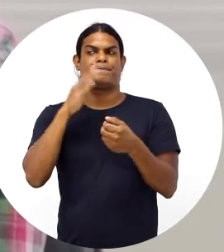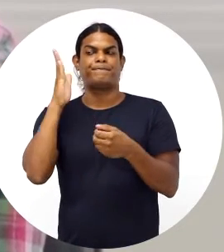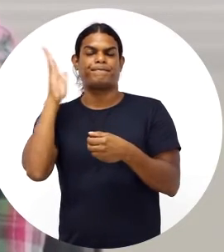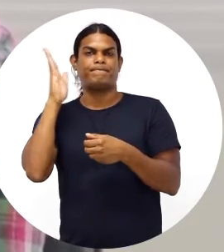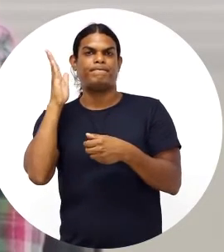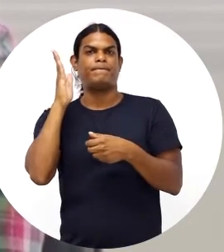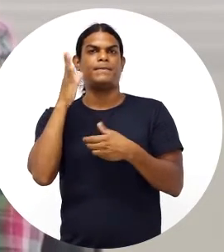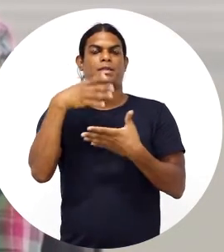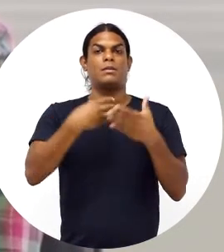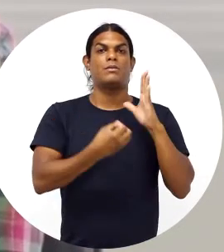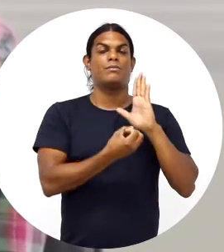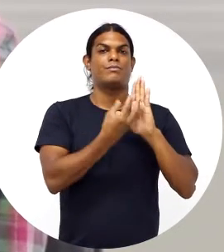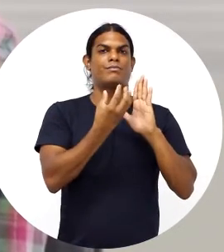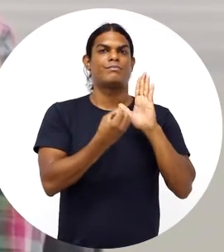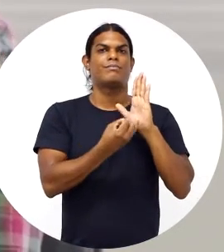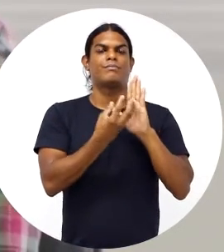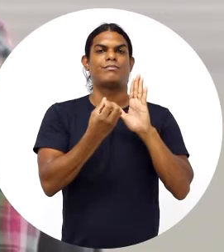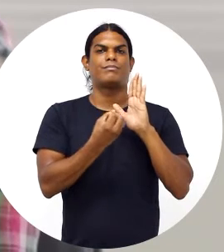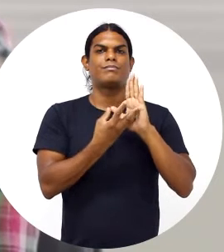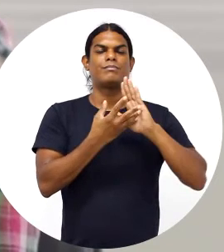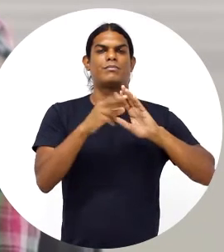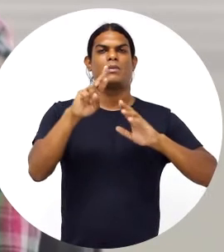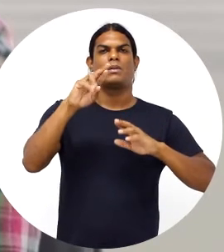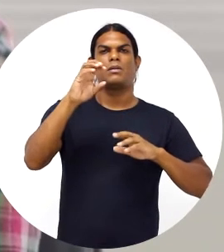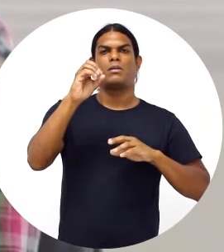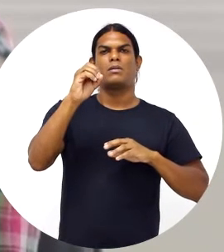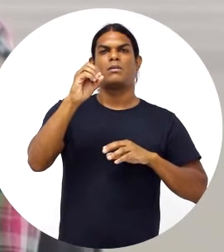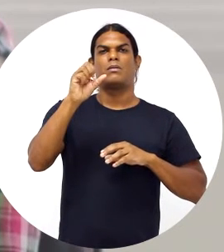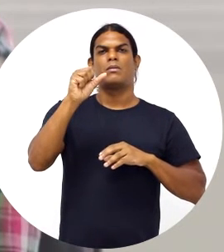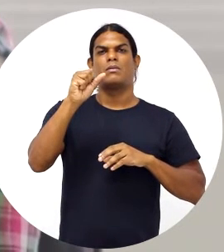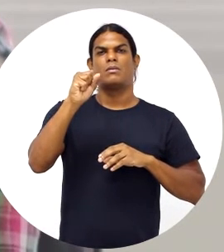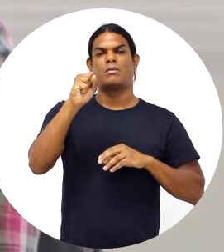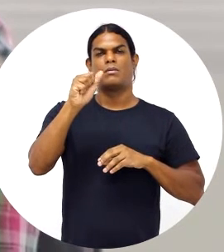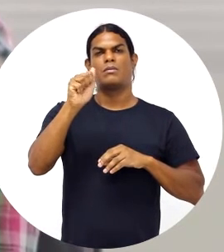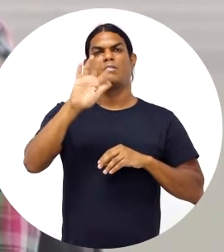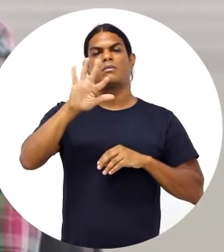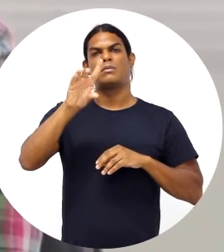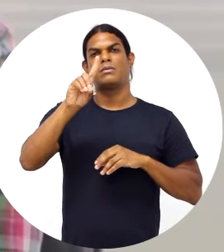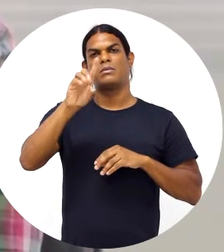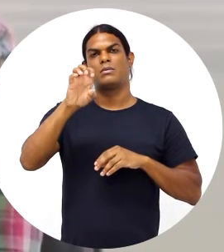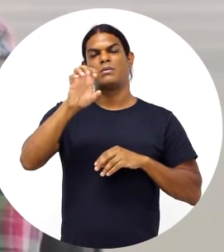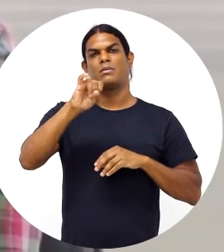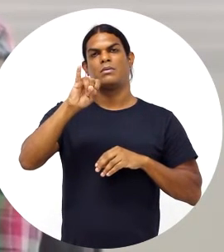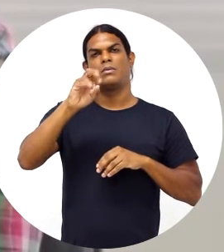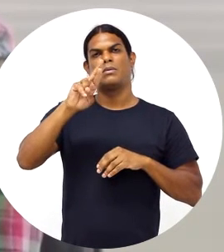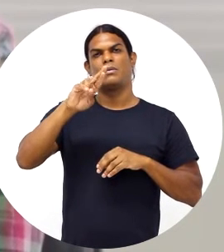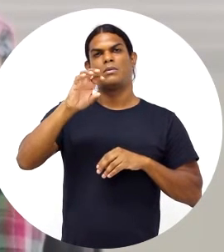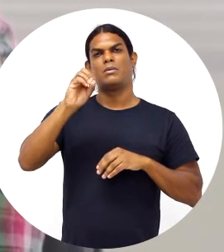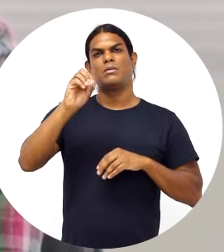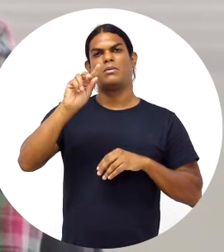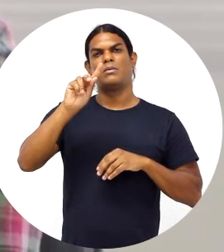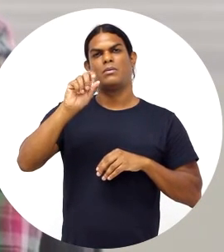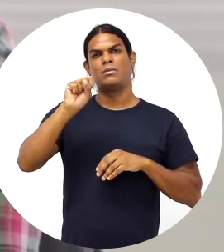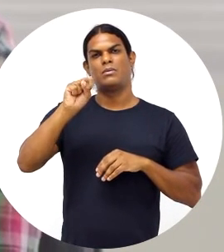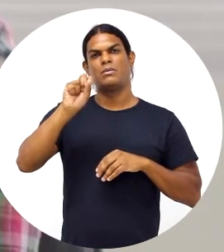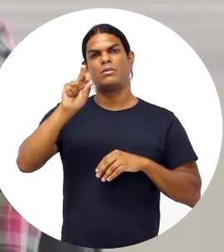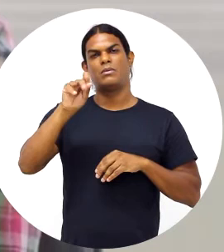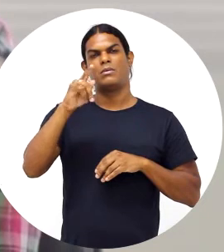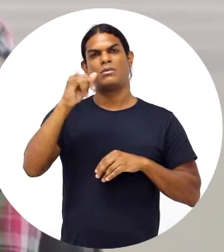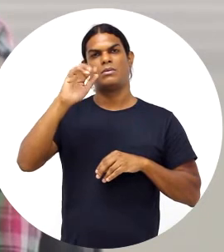Rosa de Hiroshima. A gente sabe que a cidade de Hiroshima, assim como a cidade de Nagasaki, no Japão,